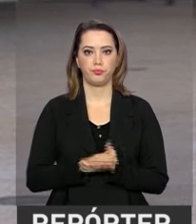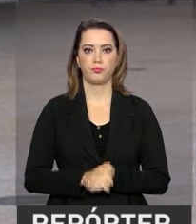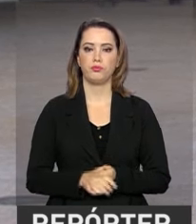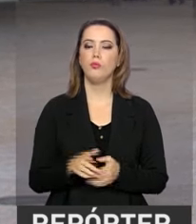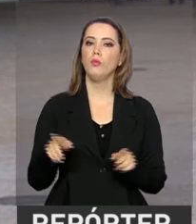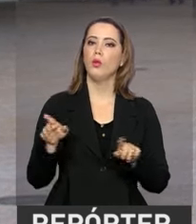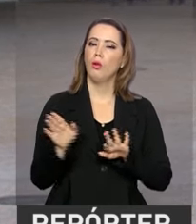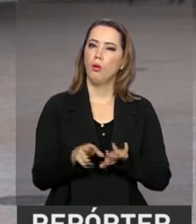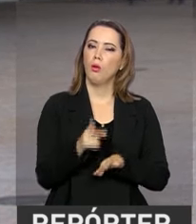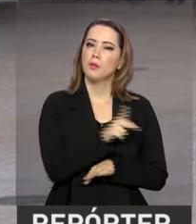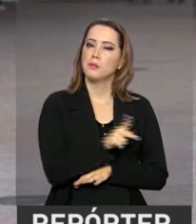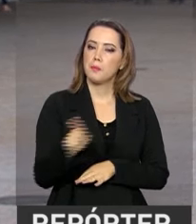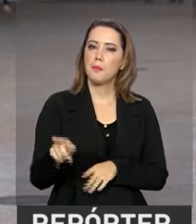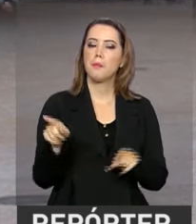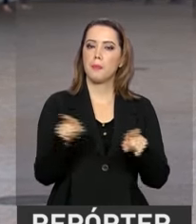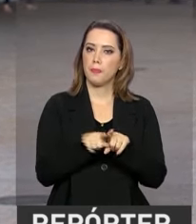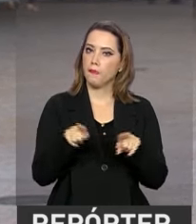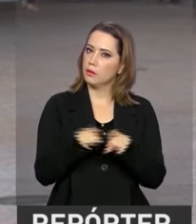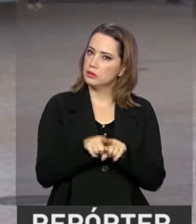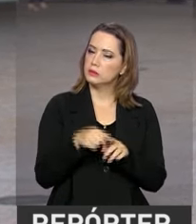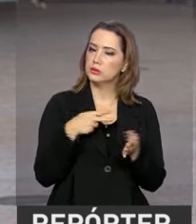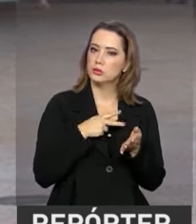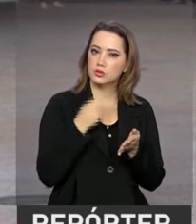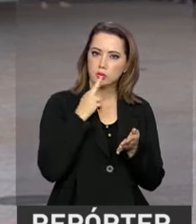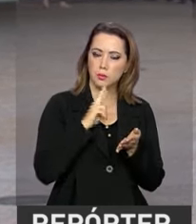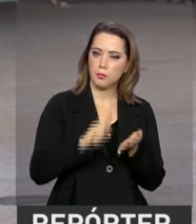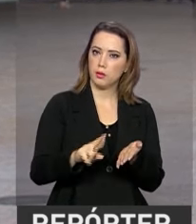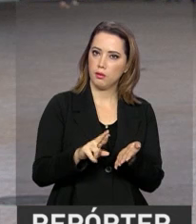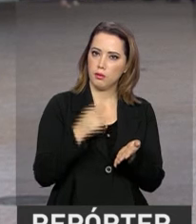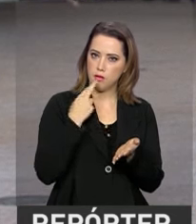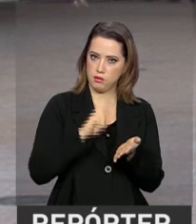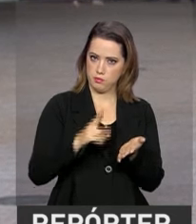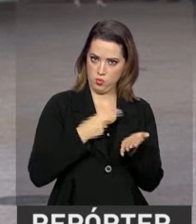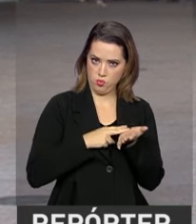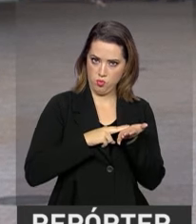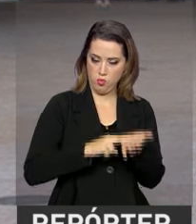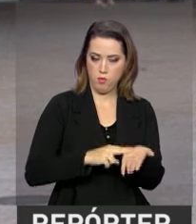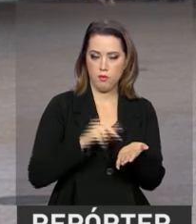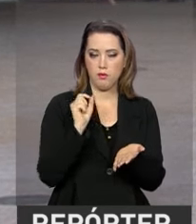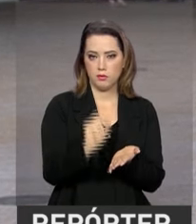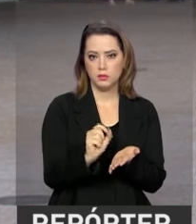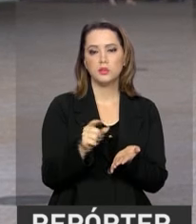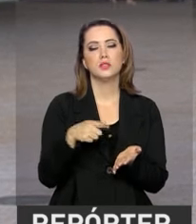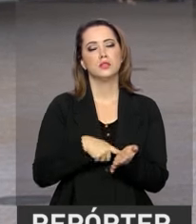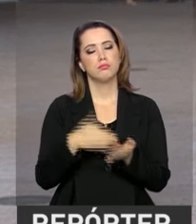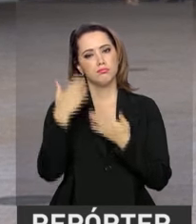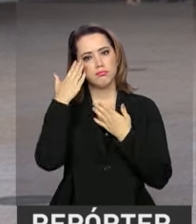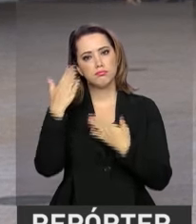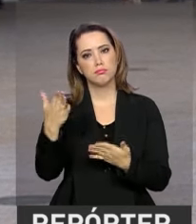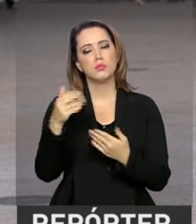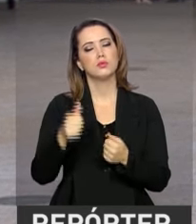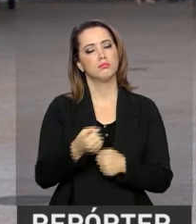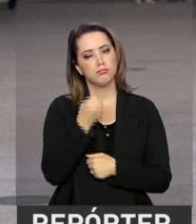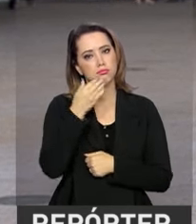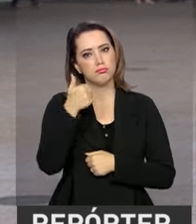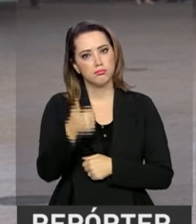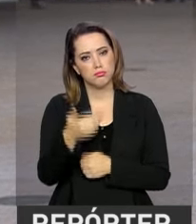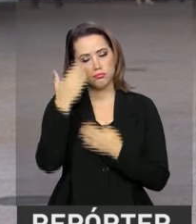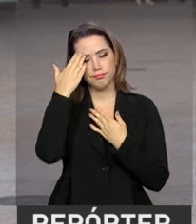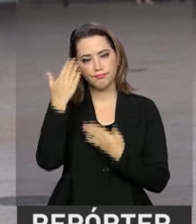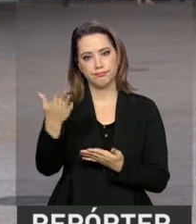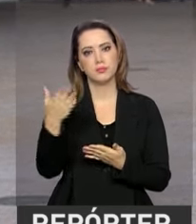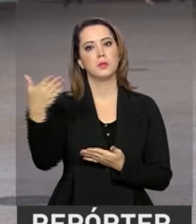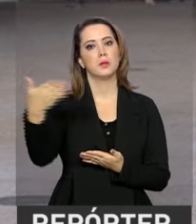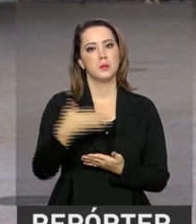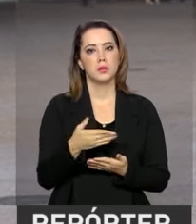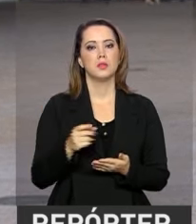escreveu uma carta ao ex-ministro em que agradece a sua dedicação e lealdade à frente do cargo, diz que sua passagem pelo